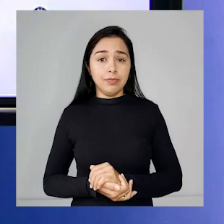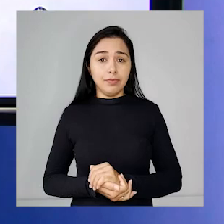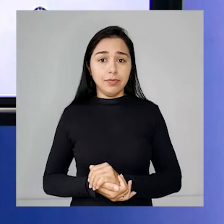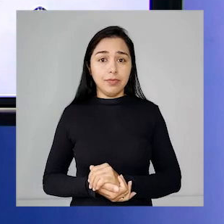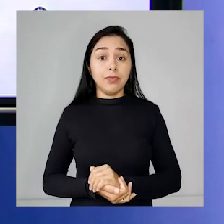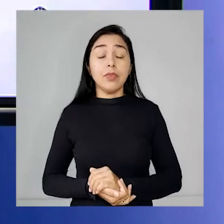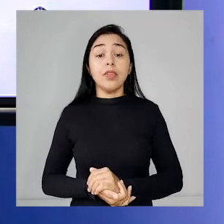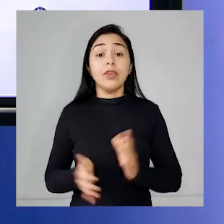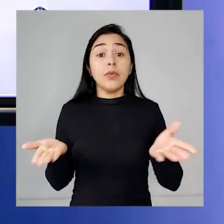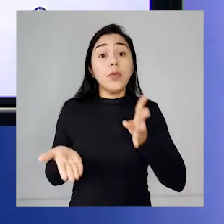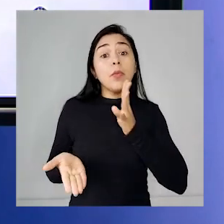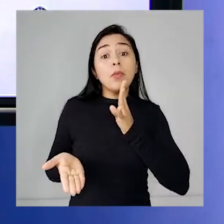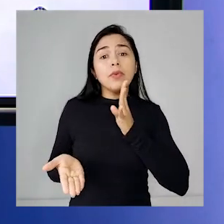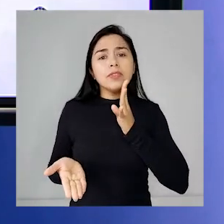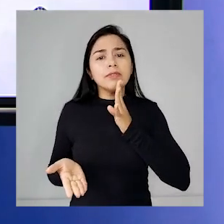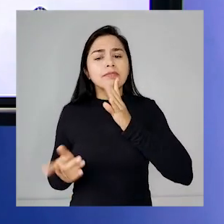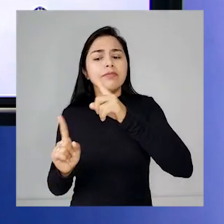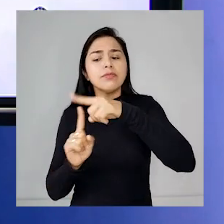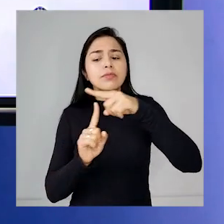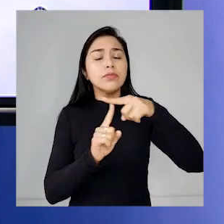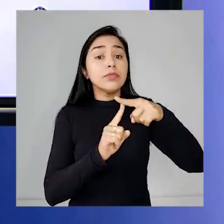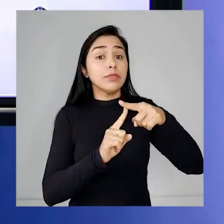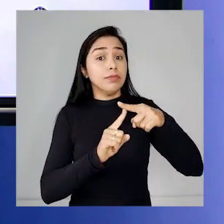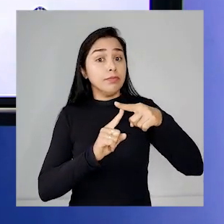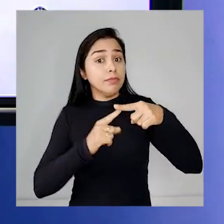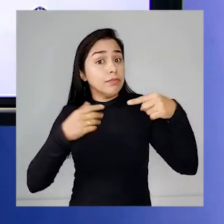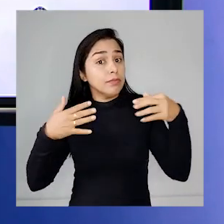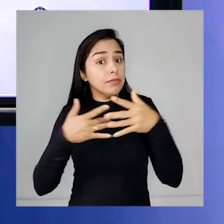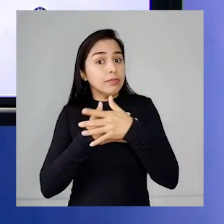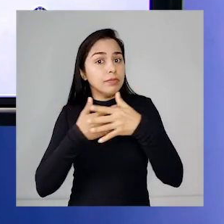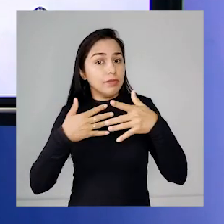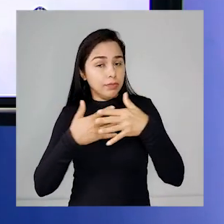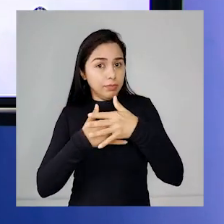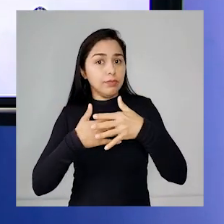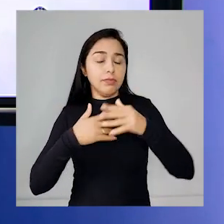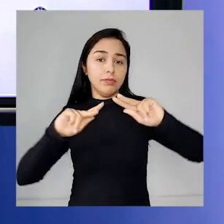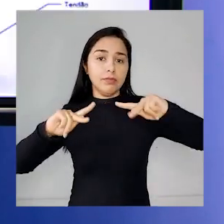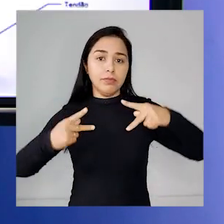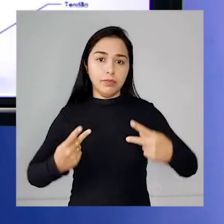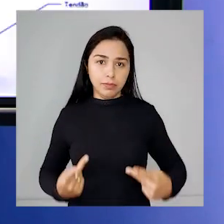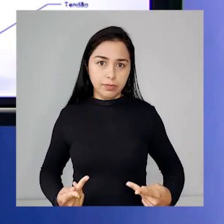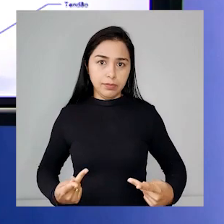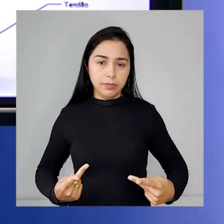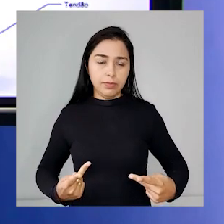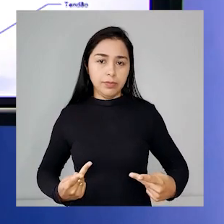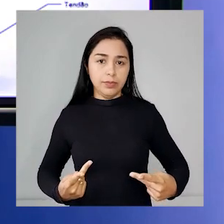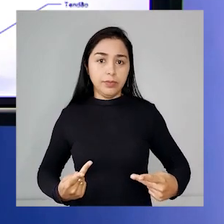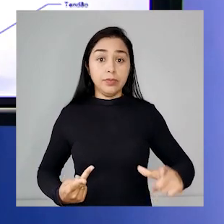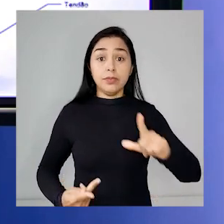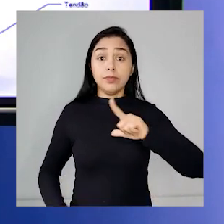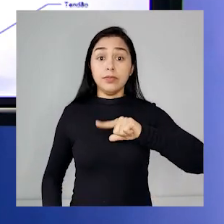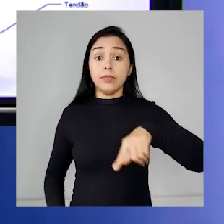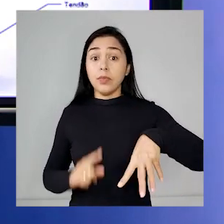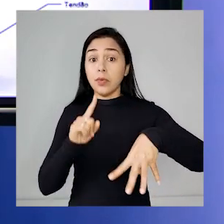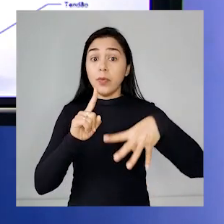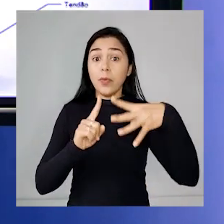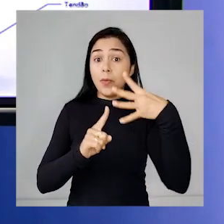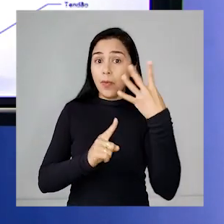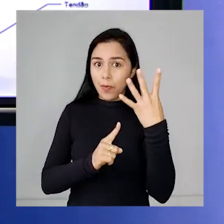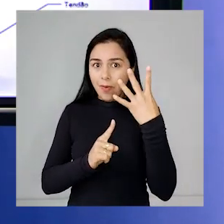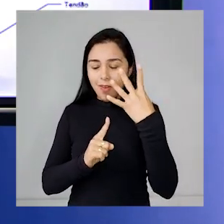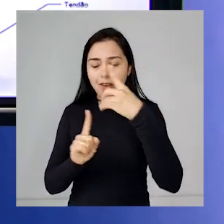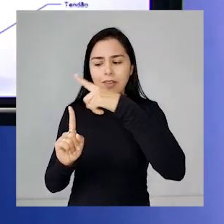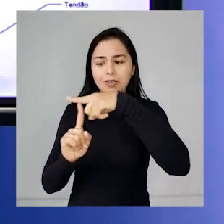Vamos para os tipos de tecidos animais, tecidos humanos. Nós temos 4